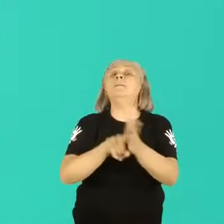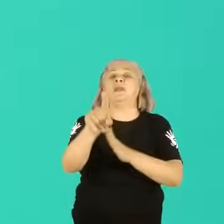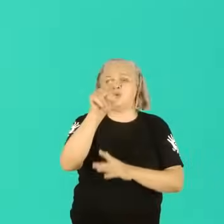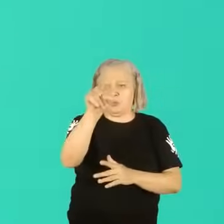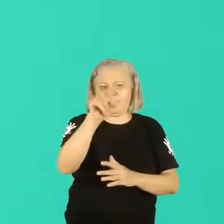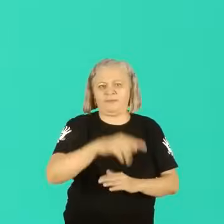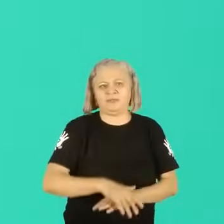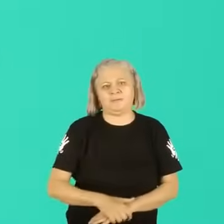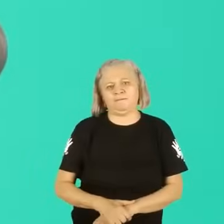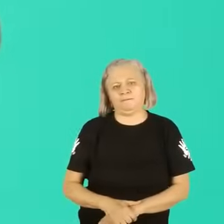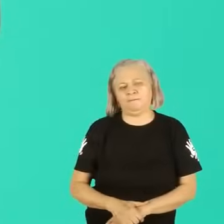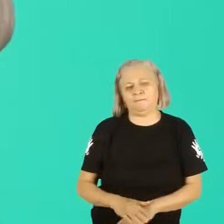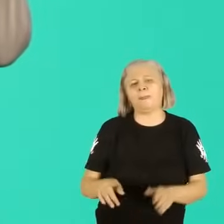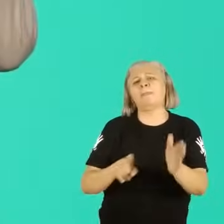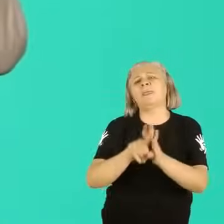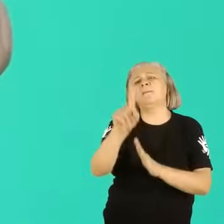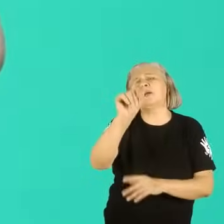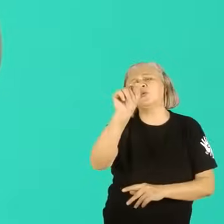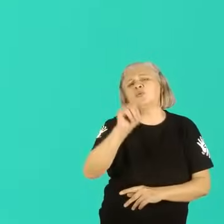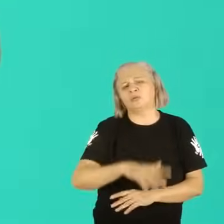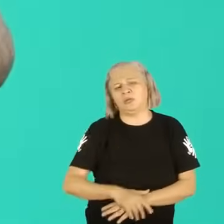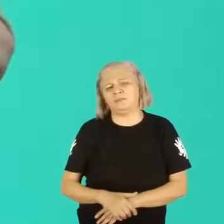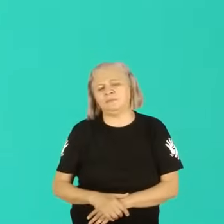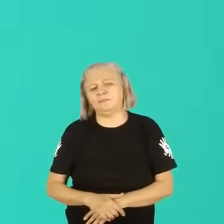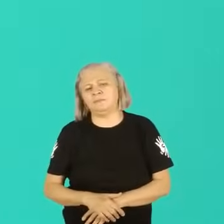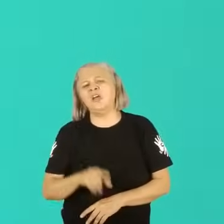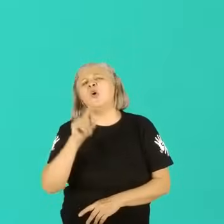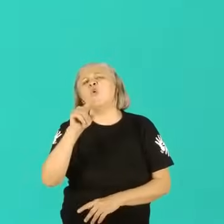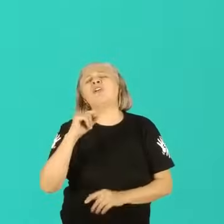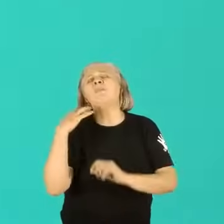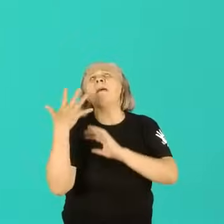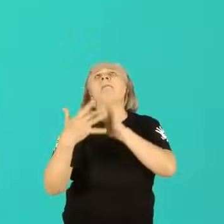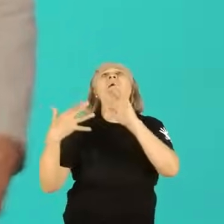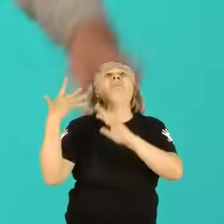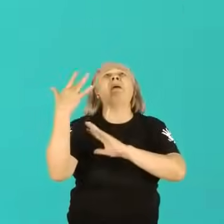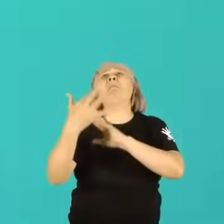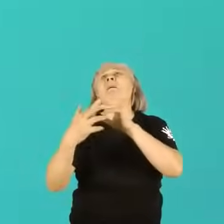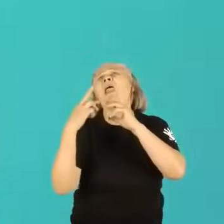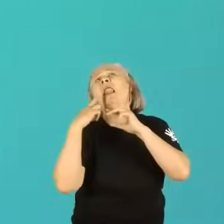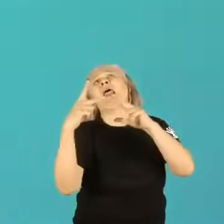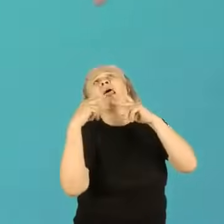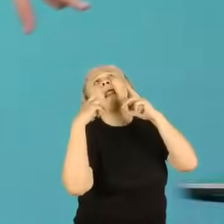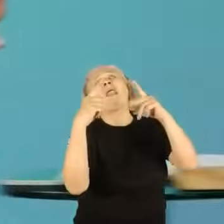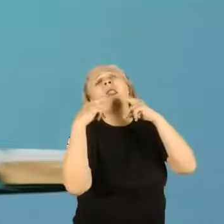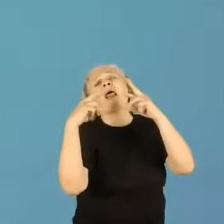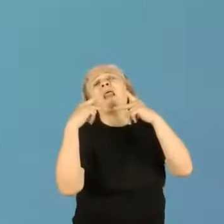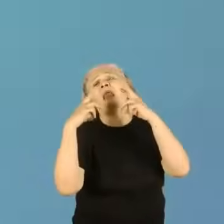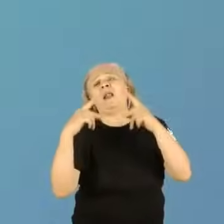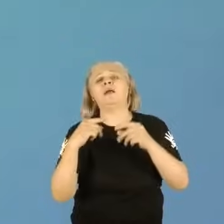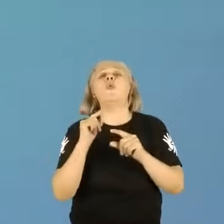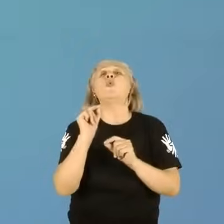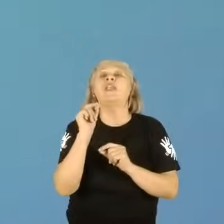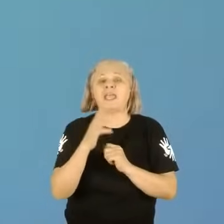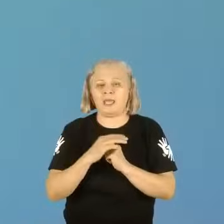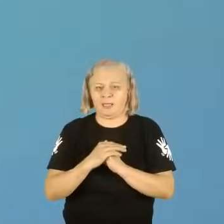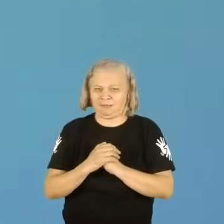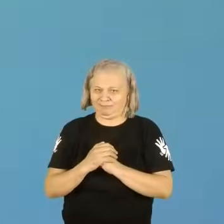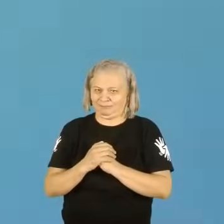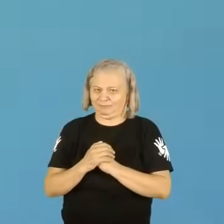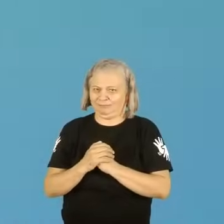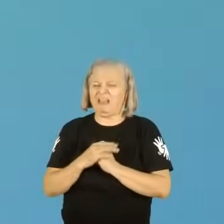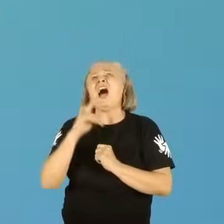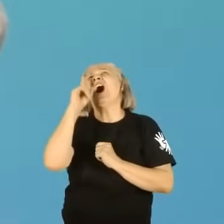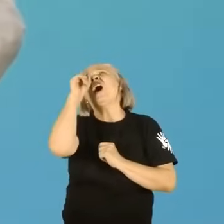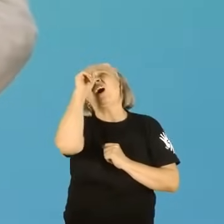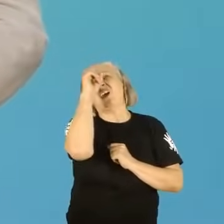você. O que que anda saindo da sua boca, hein? Porque tem gente que quando vê a multidão diz assim: